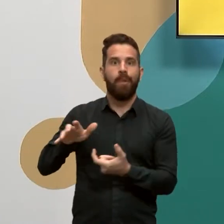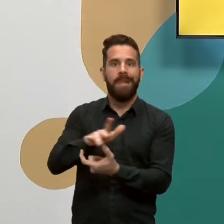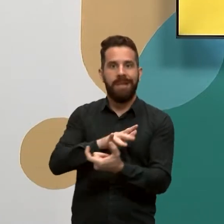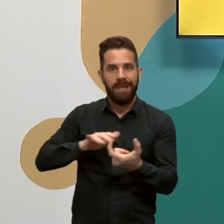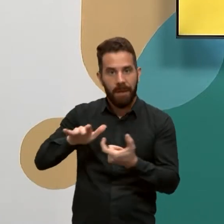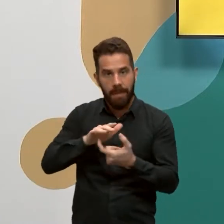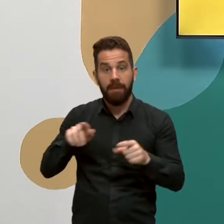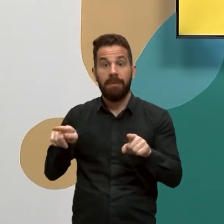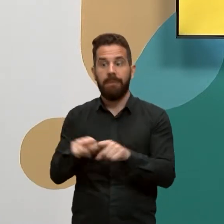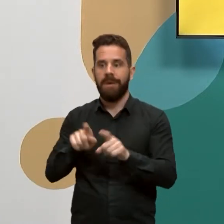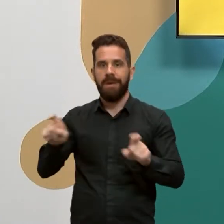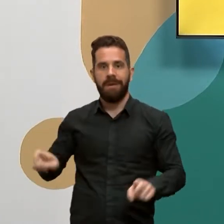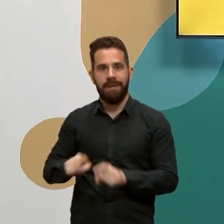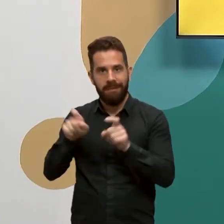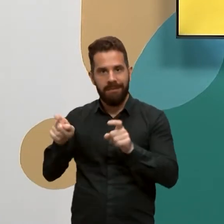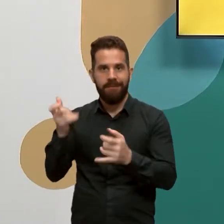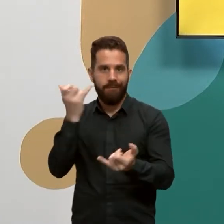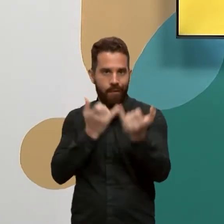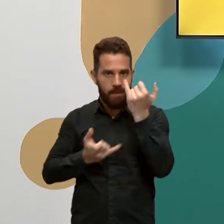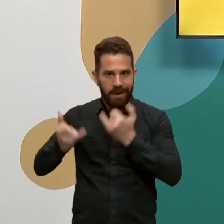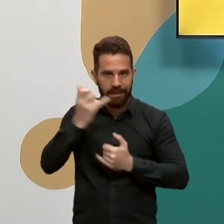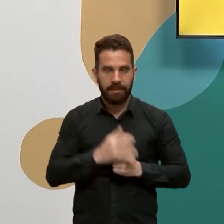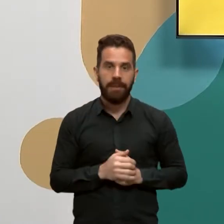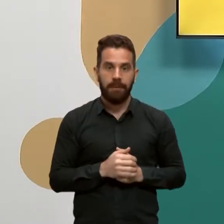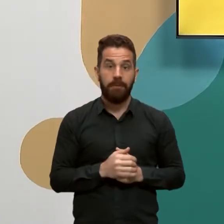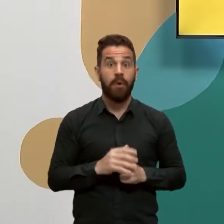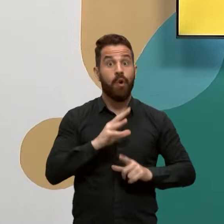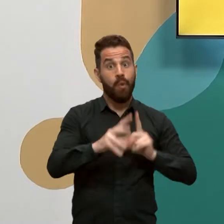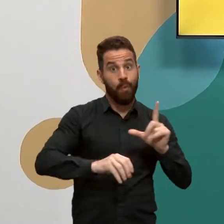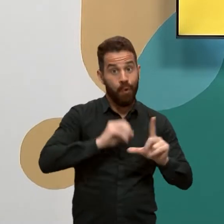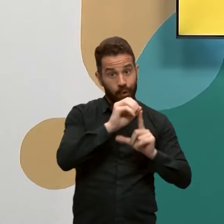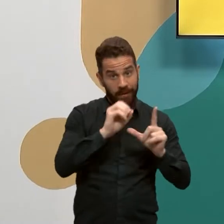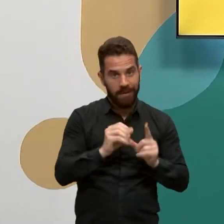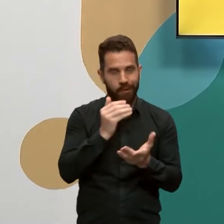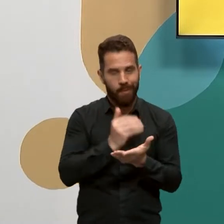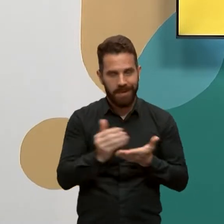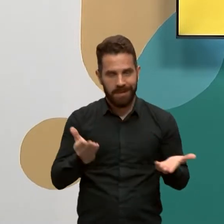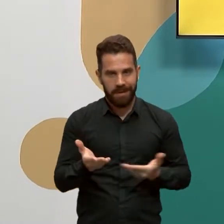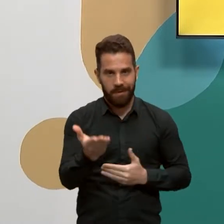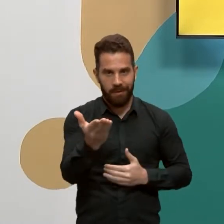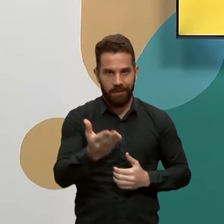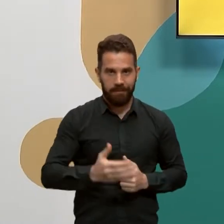informacional. Fique com a gente, porque o Mundo UFG está só começando.